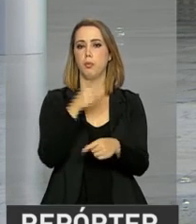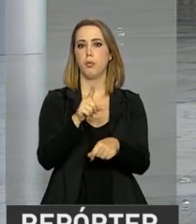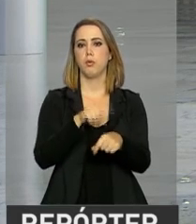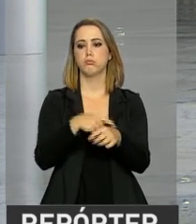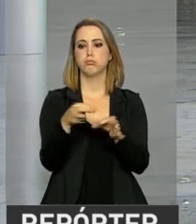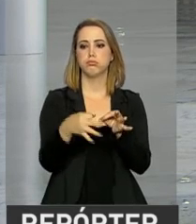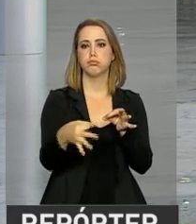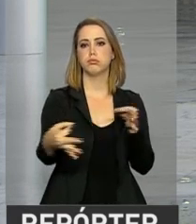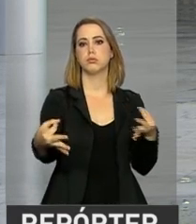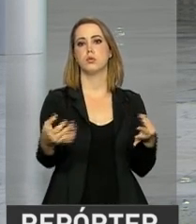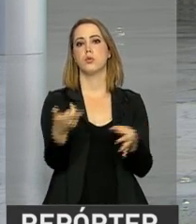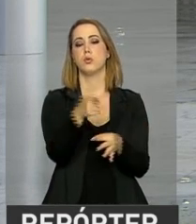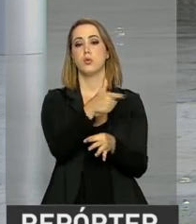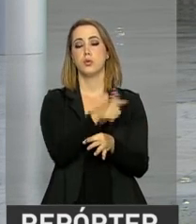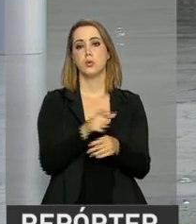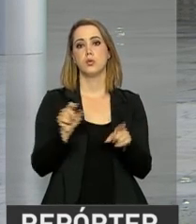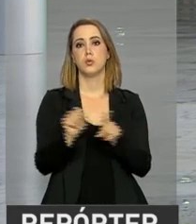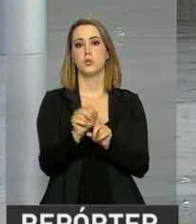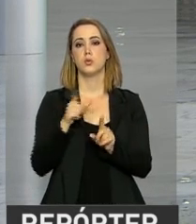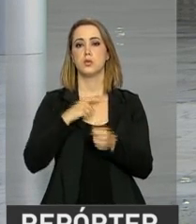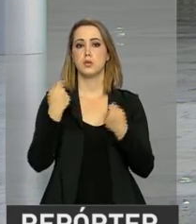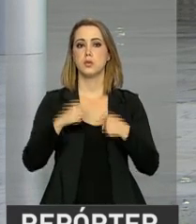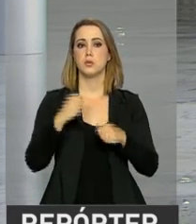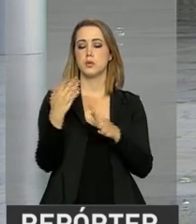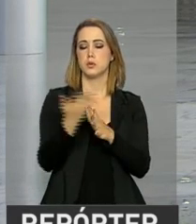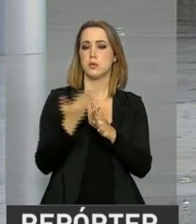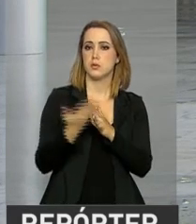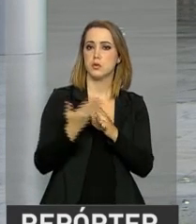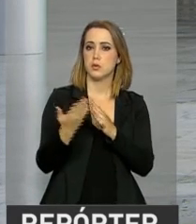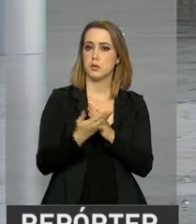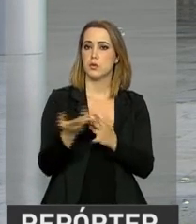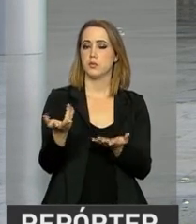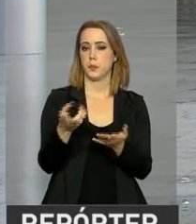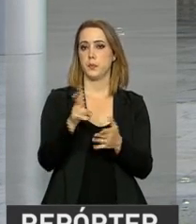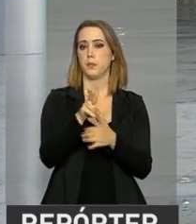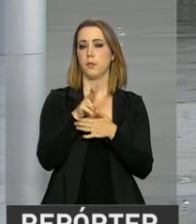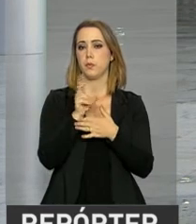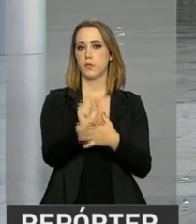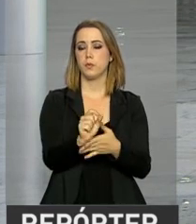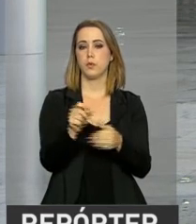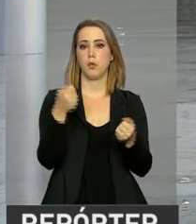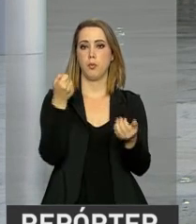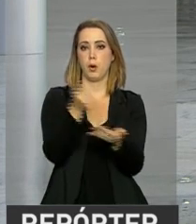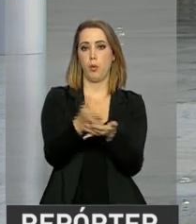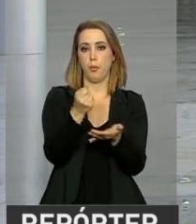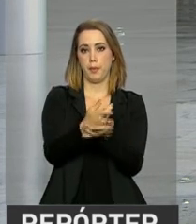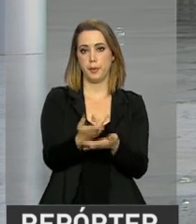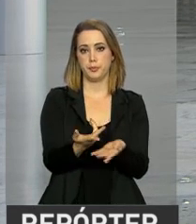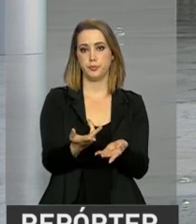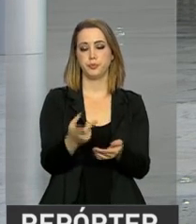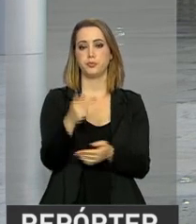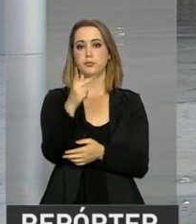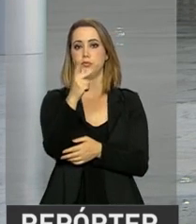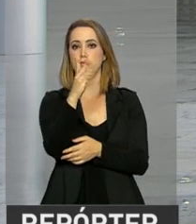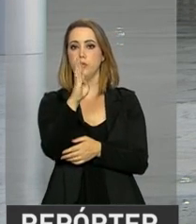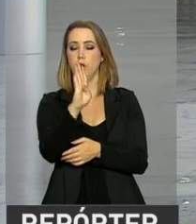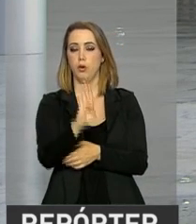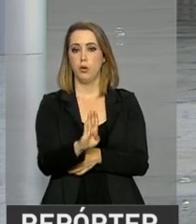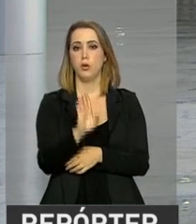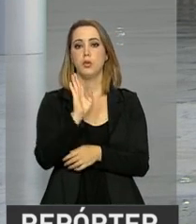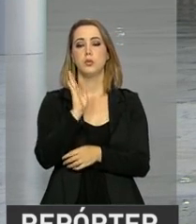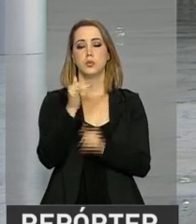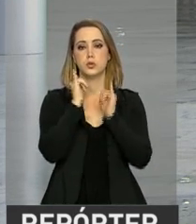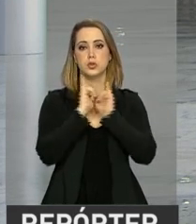itens que requerem o uso de crédito para aquisição o resultado oficial do pib do terceiro trimestre será